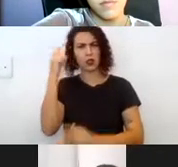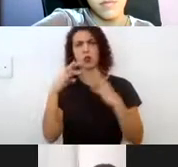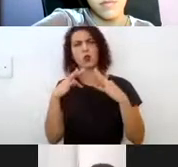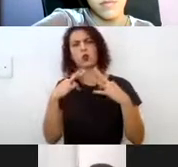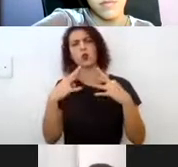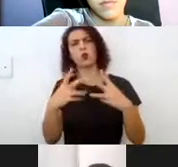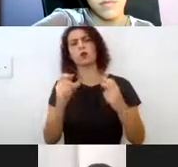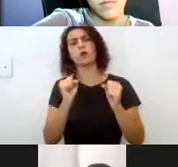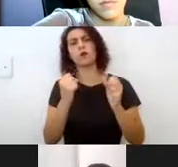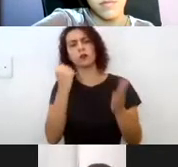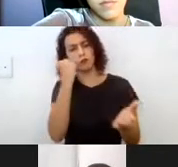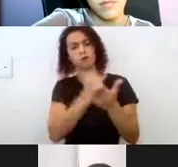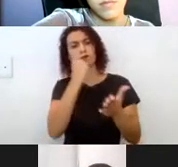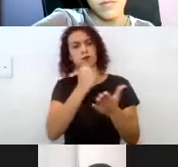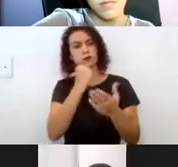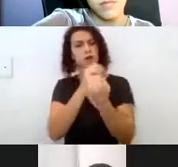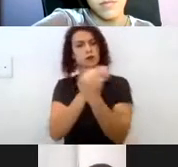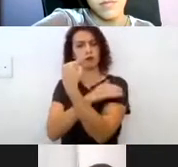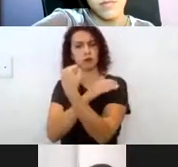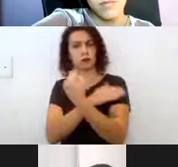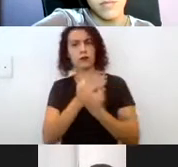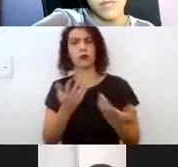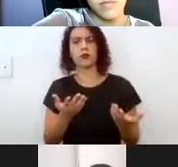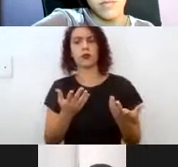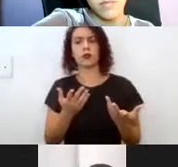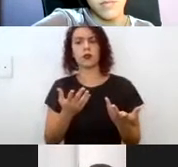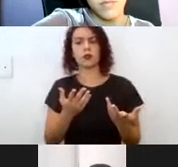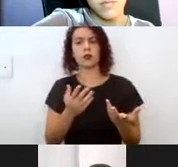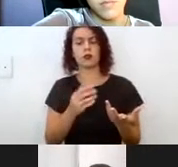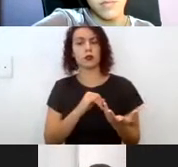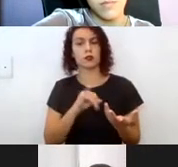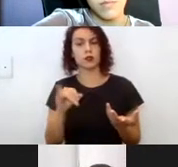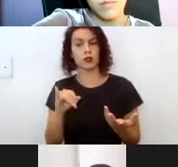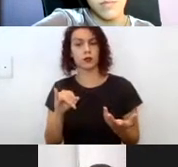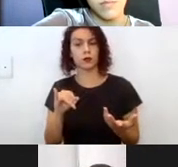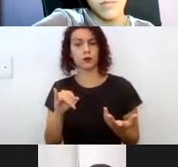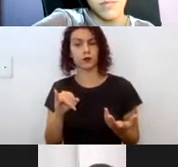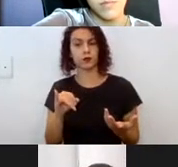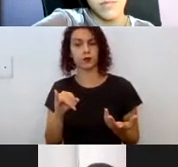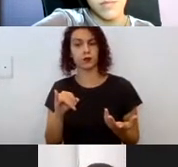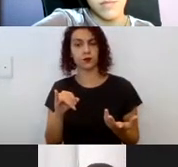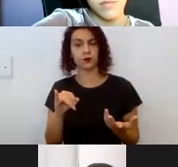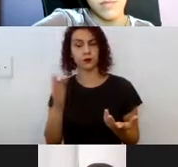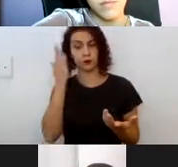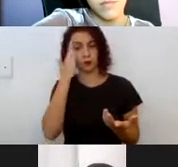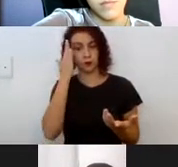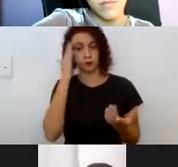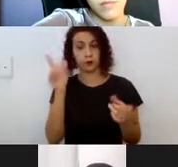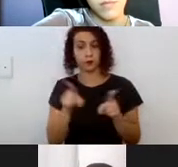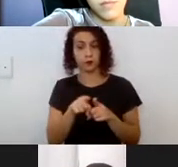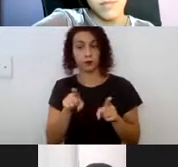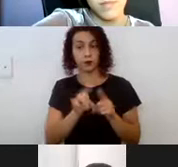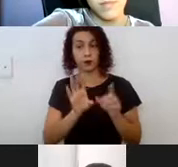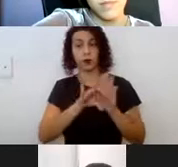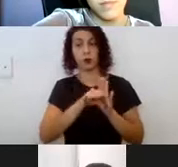possa trazer a marcação para um lugar da transversalidade né para quem aí sabe que a gente tem já o